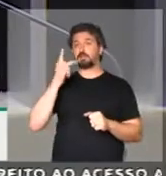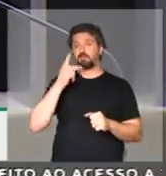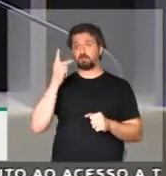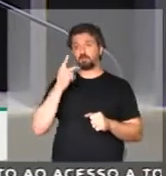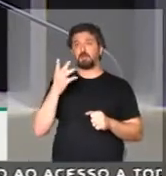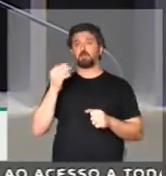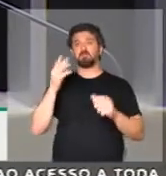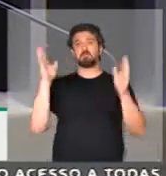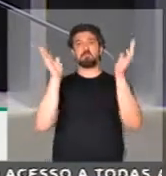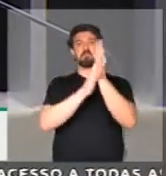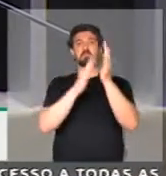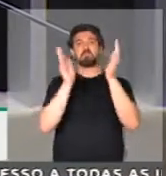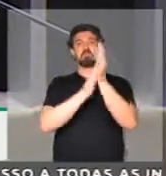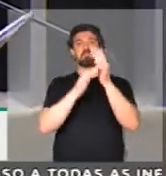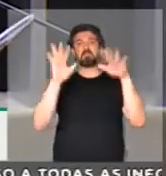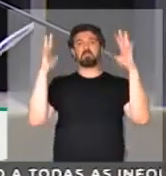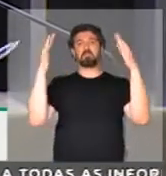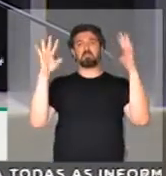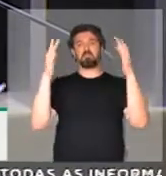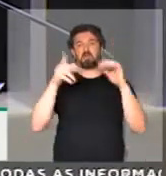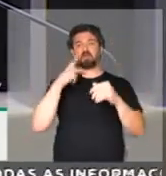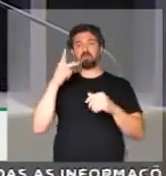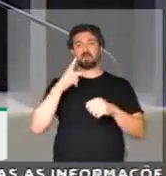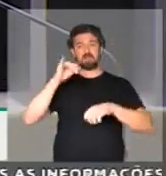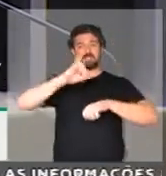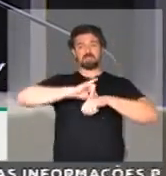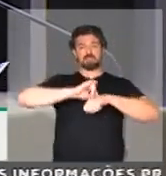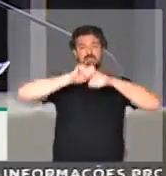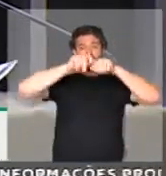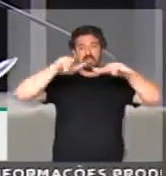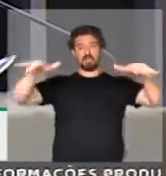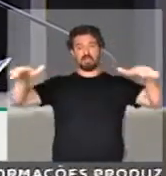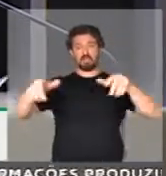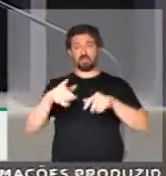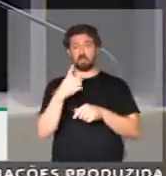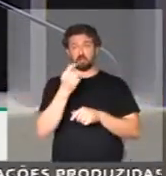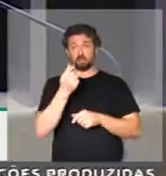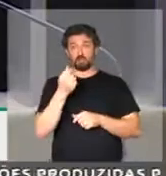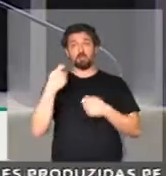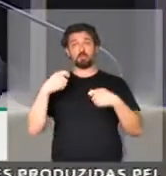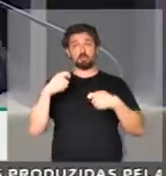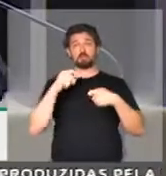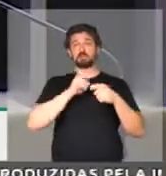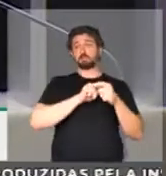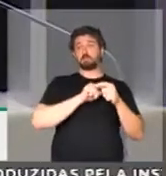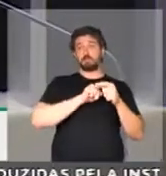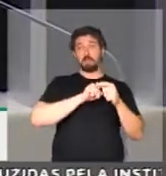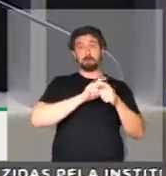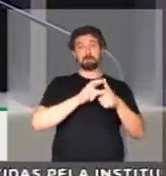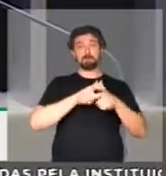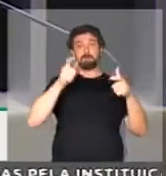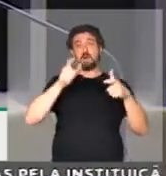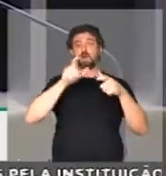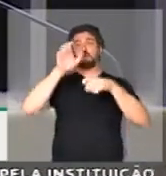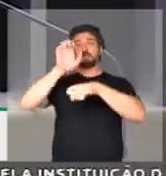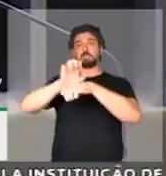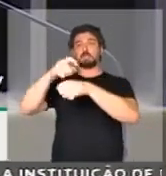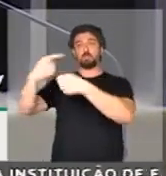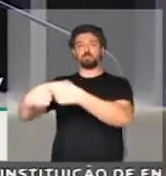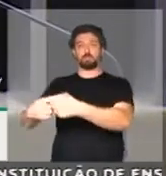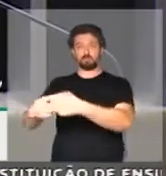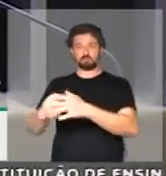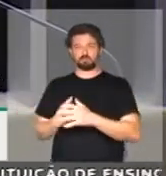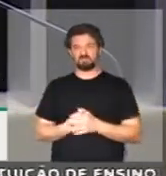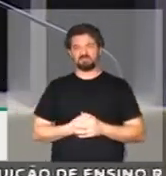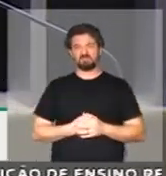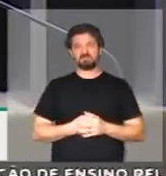extremamente aplaudido nesse momento quando fala da política descentralizada e que os recursos deveriam ir, na sua maioria, para os municípios, como eu disse